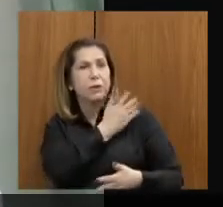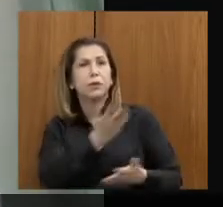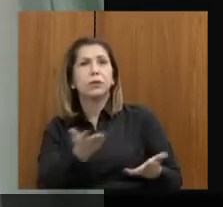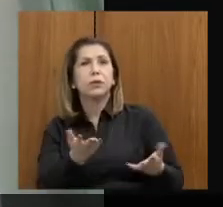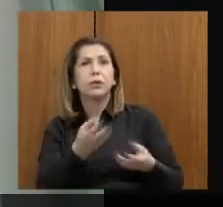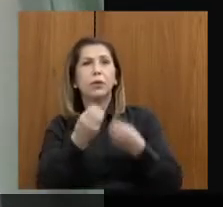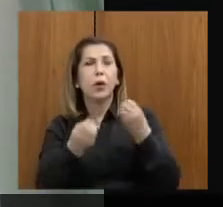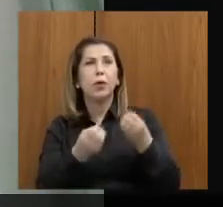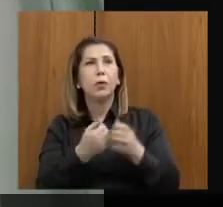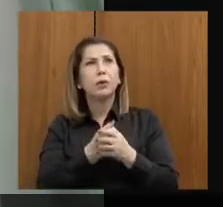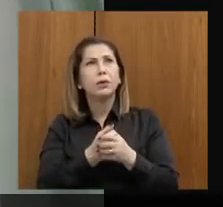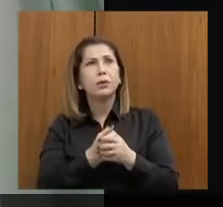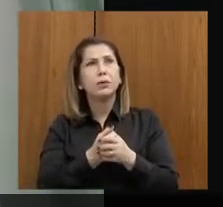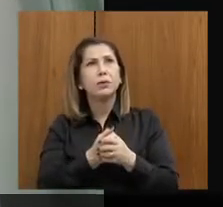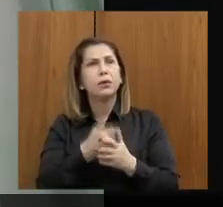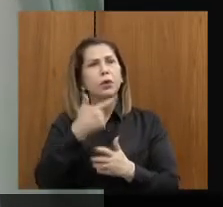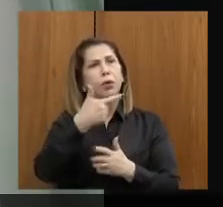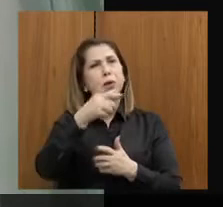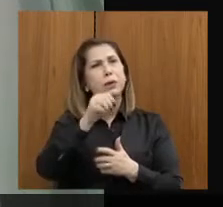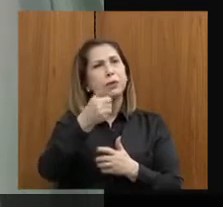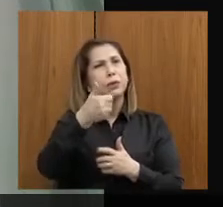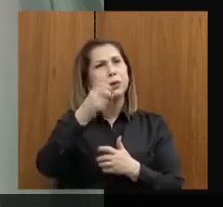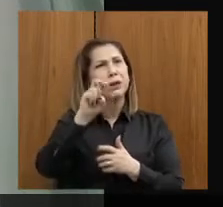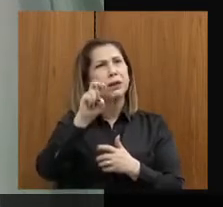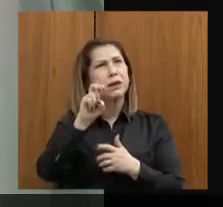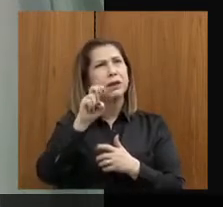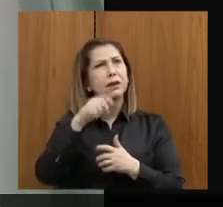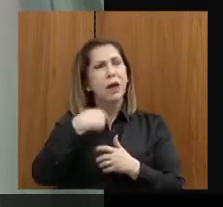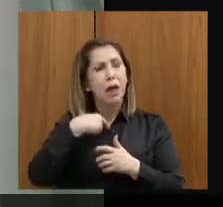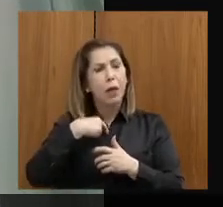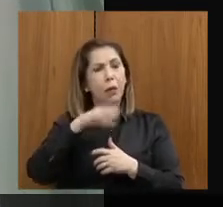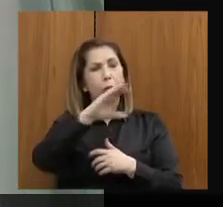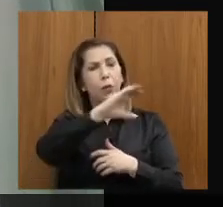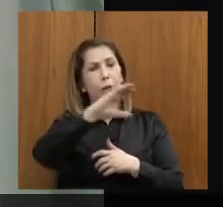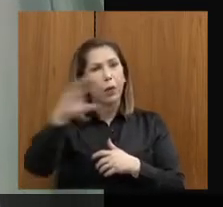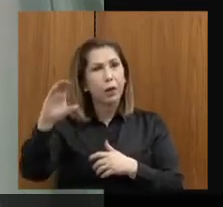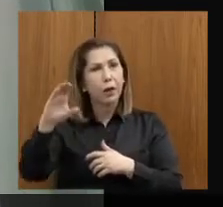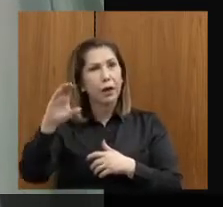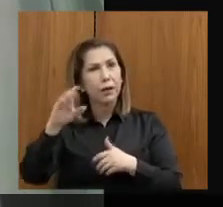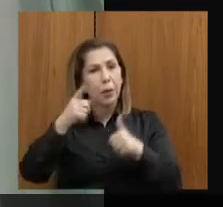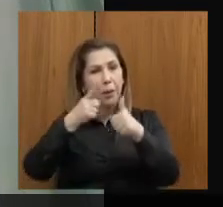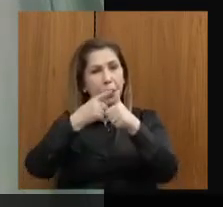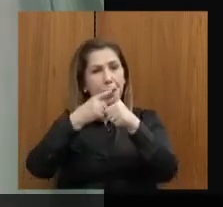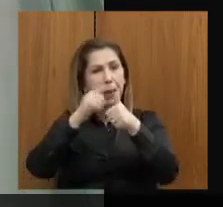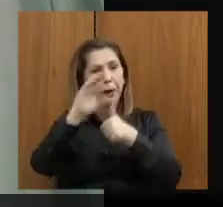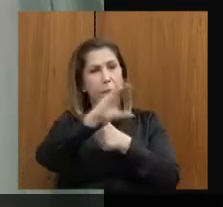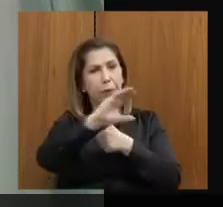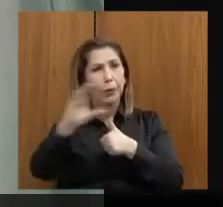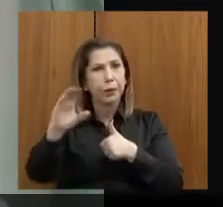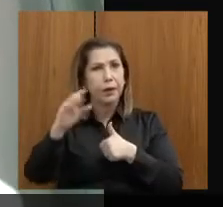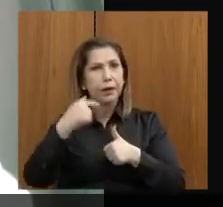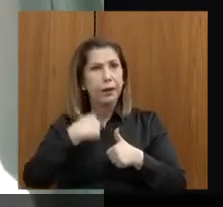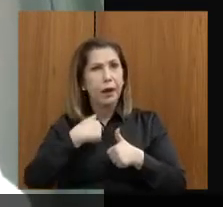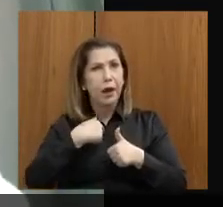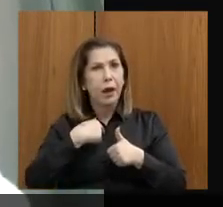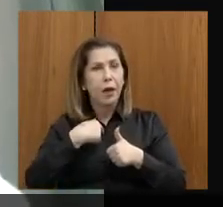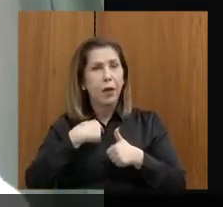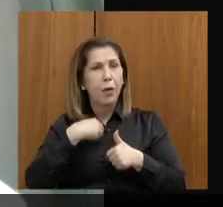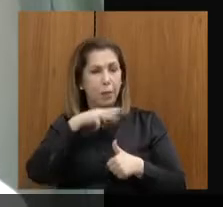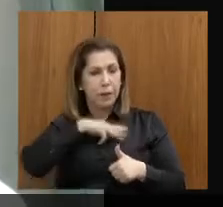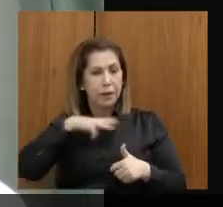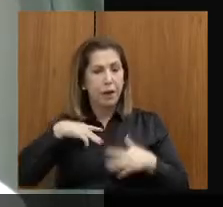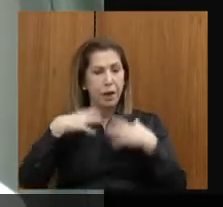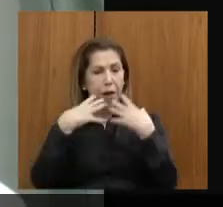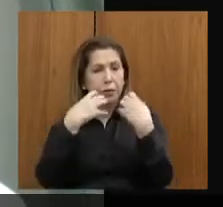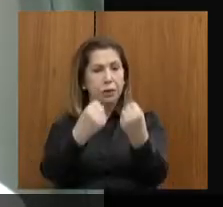ressaltar em 2015 quando eu era coisa errada das cinzas minha primeira passagem fazer uma audiência Cuca